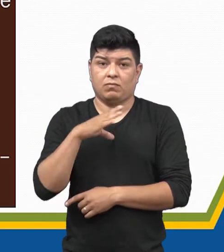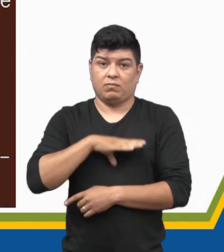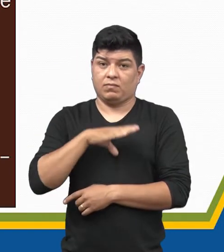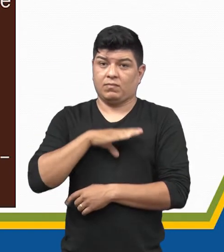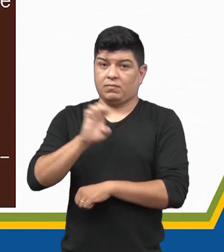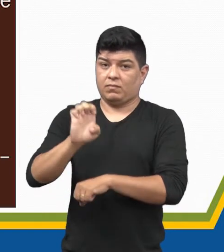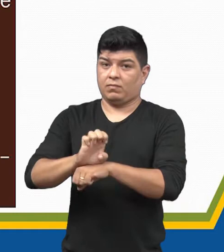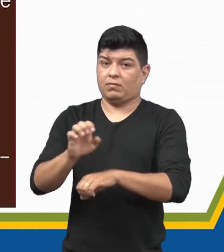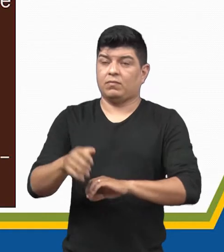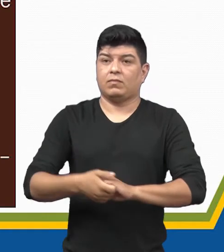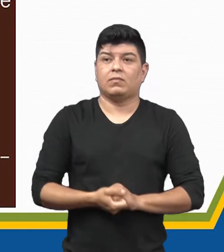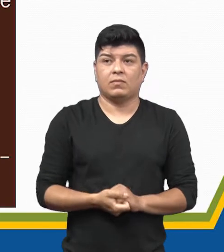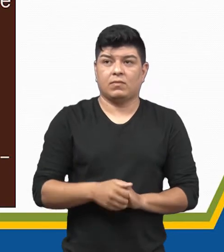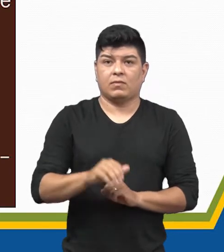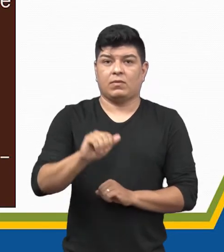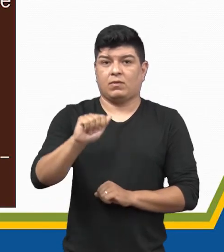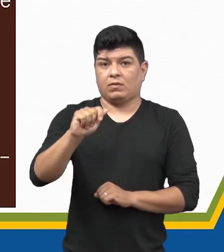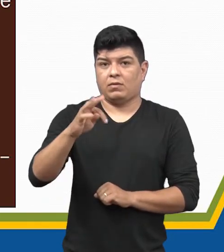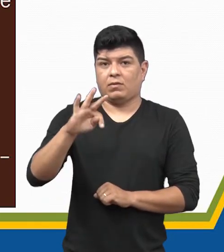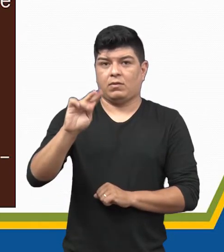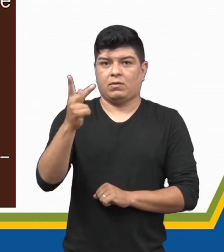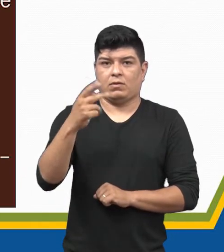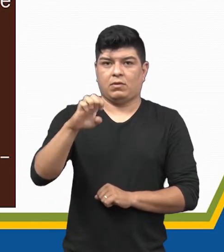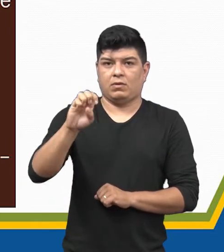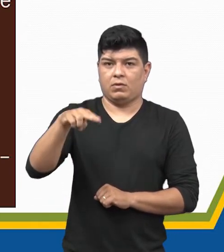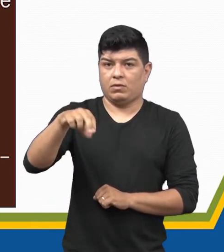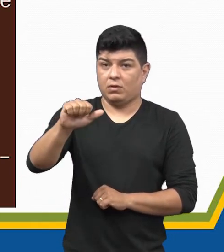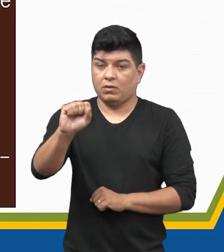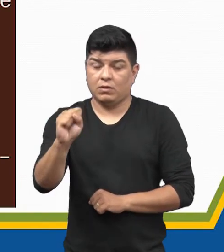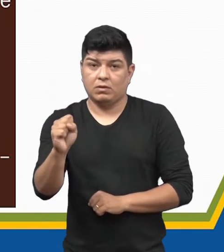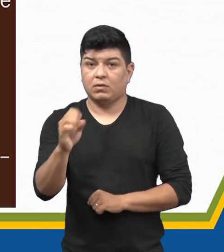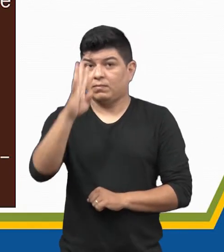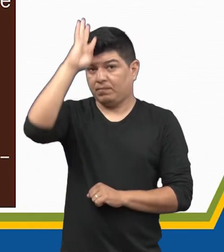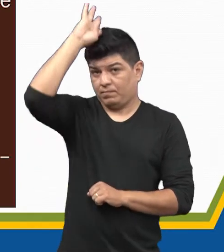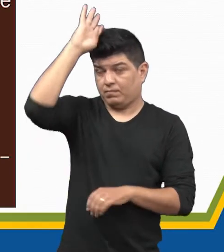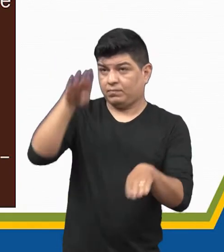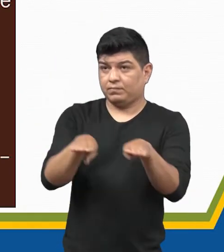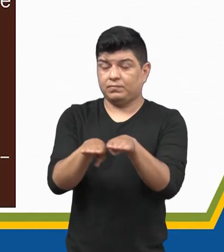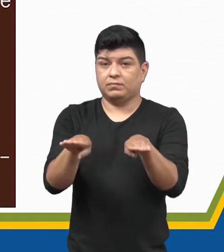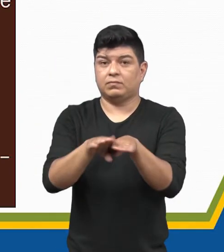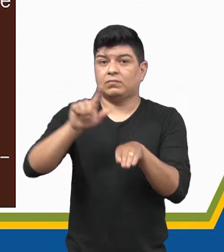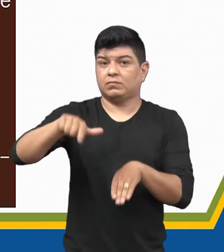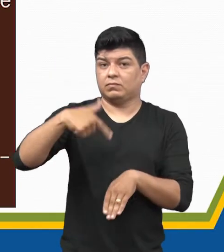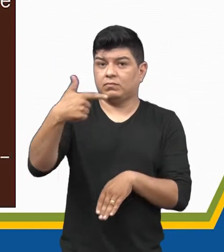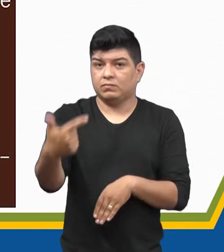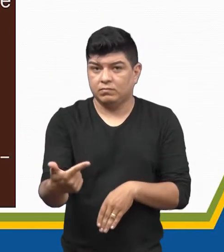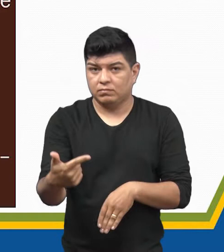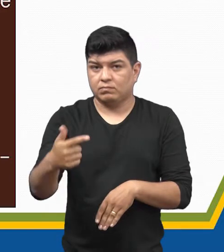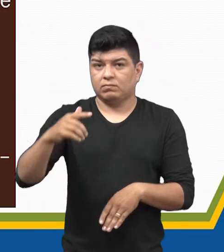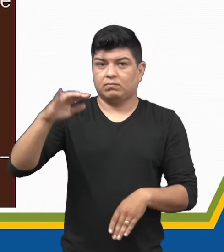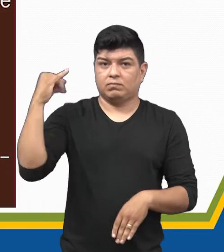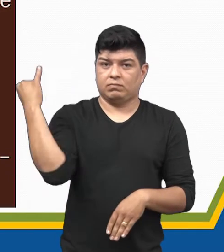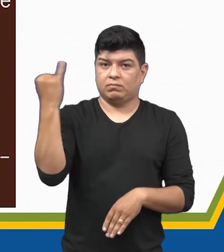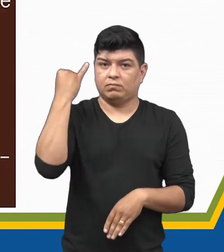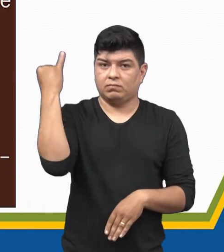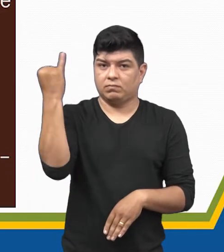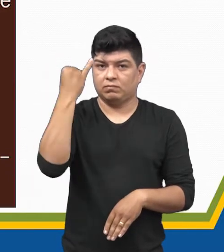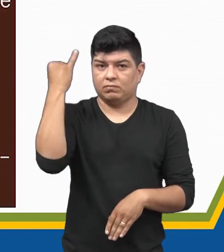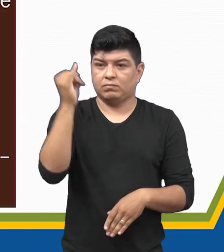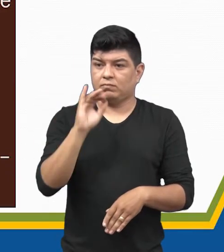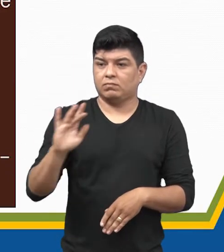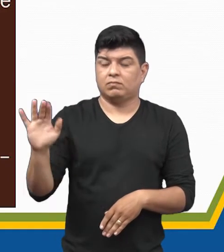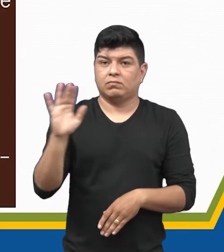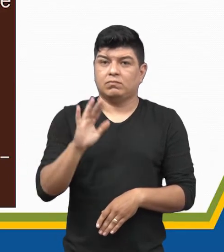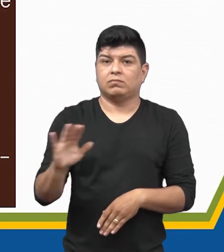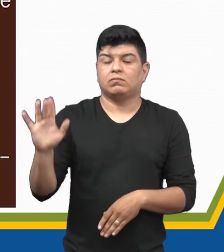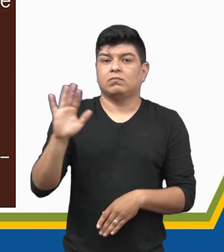cidades-estados, né, que é Atenas e Esparta. Outros pontos importantes aqui, o alfabeto fonético,